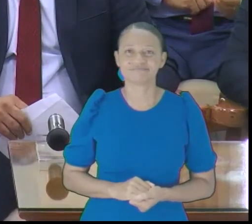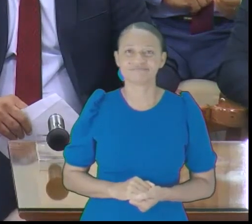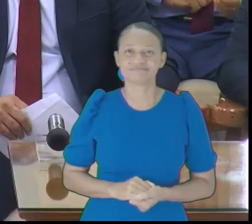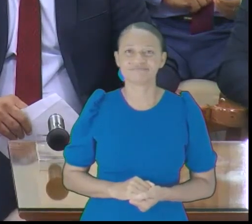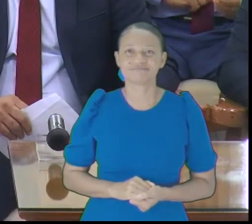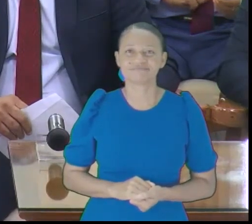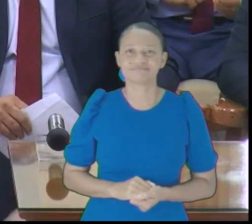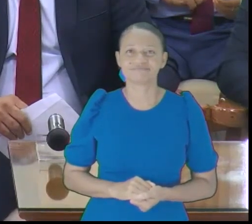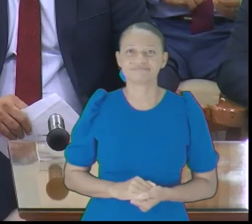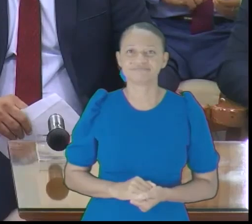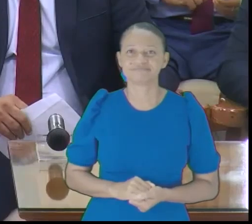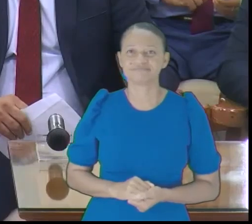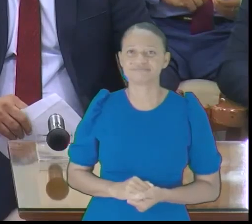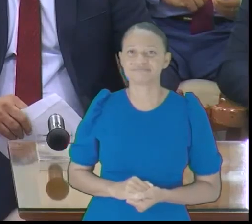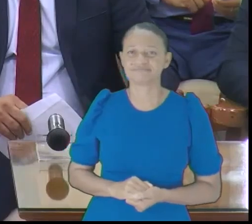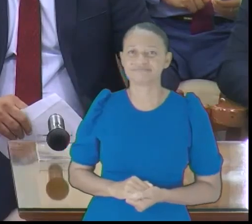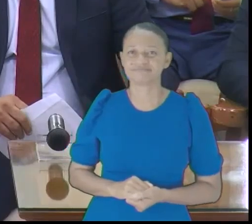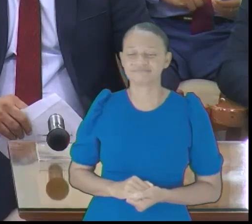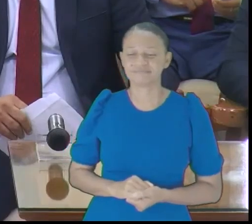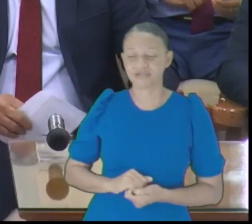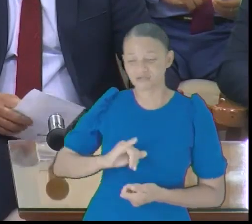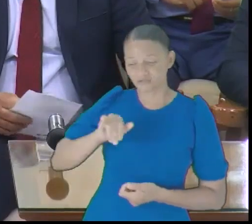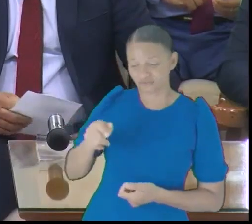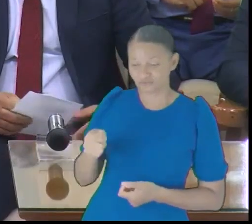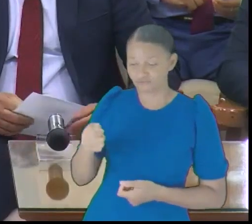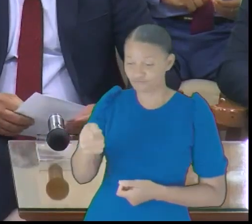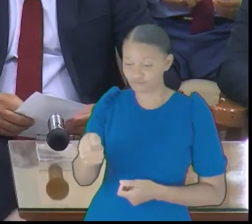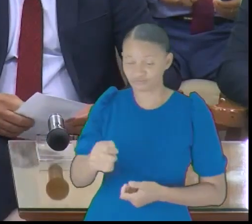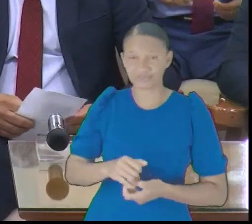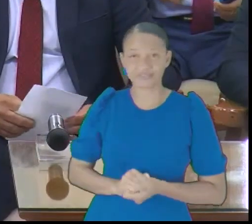A aliança foi com Jesus de Nazaré.